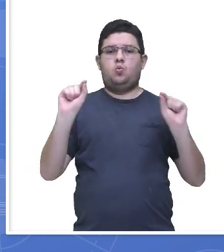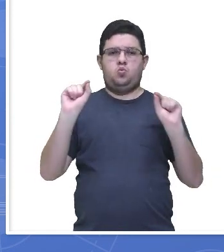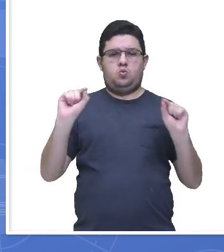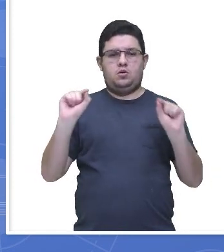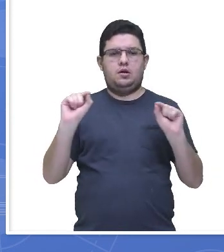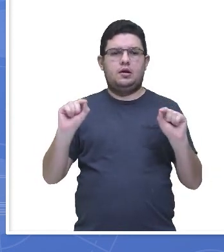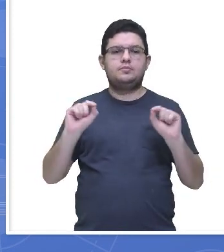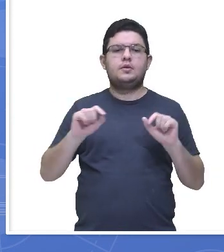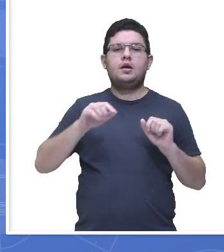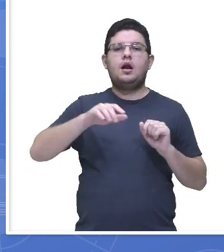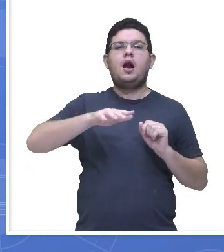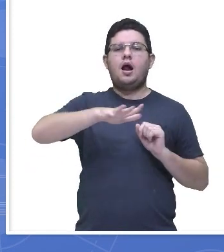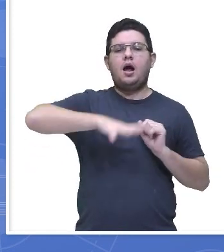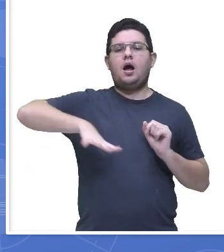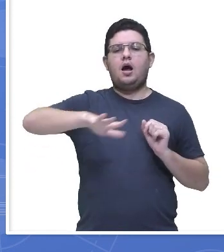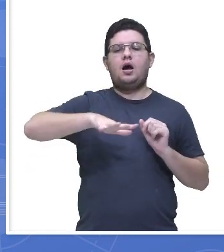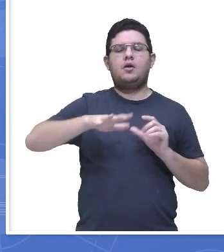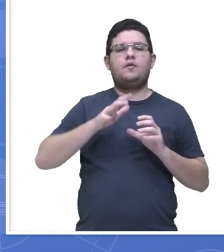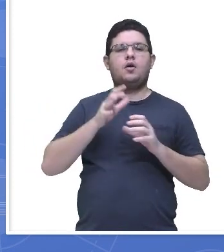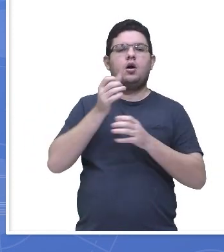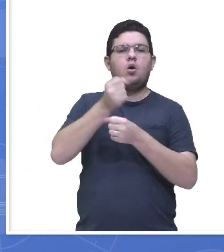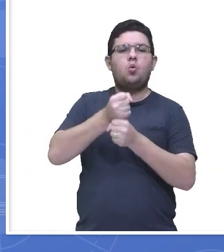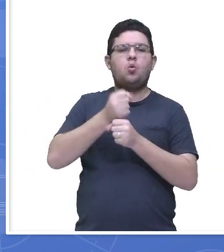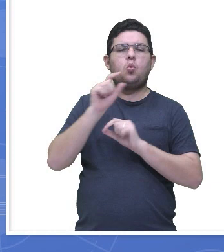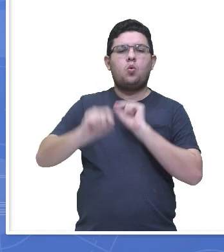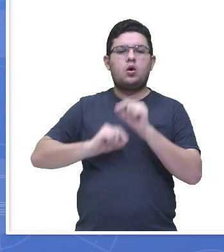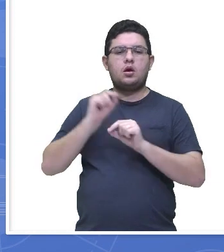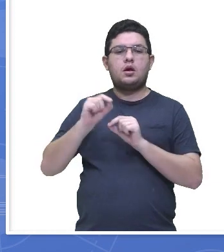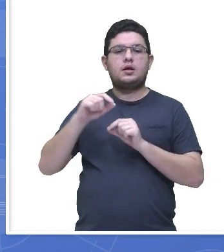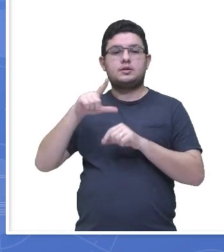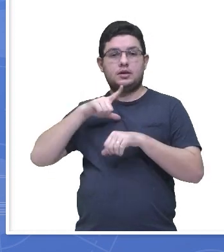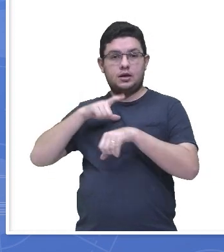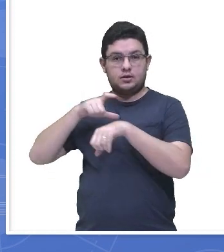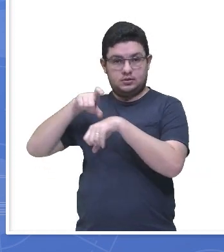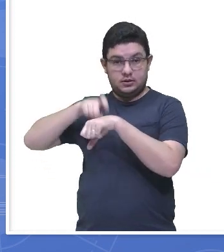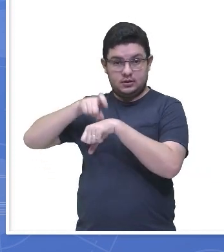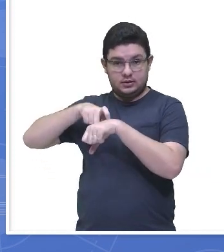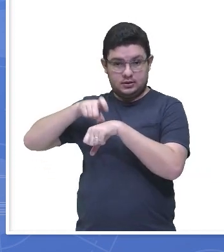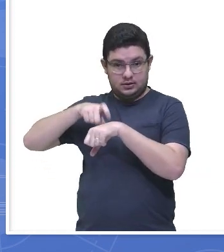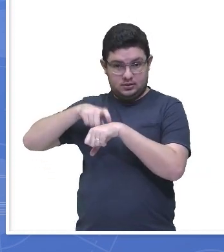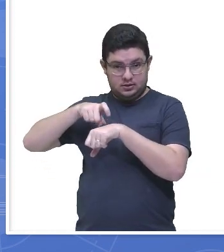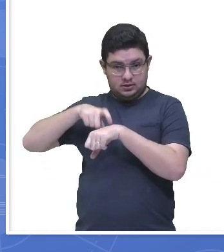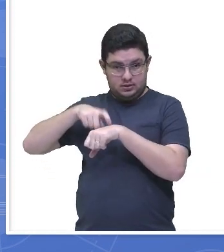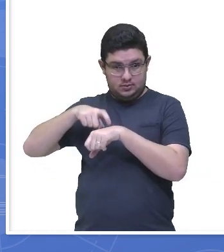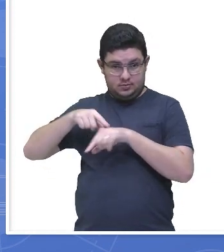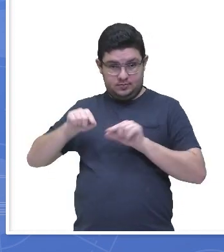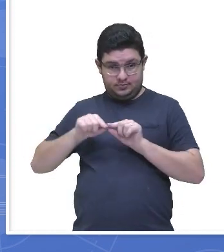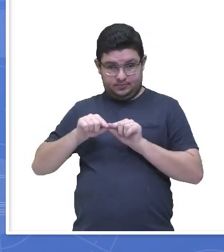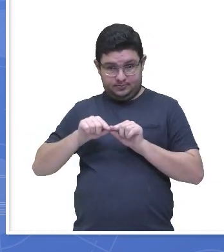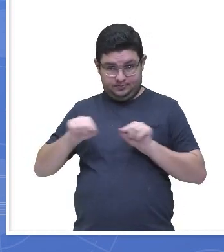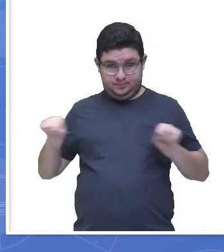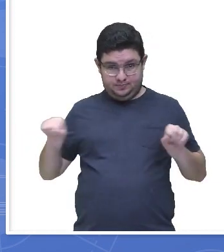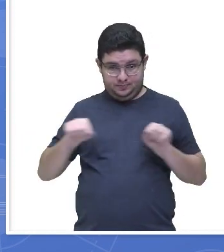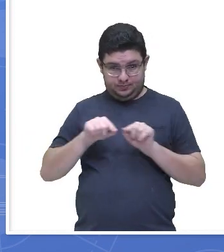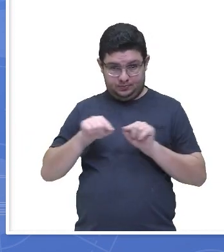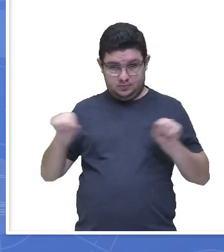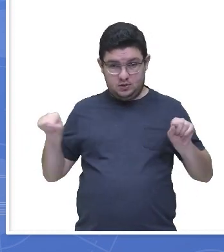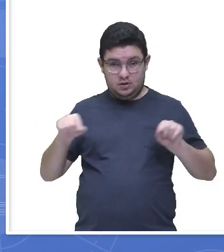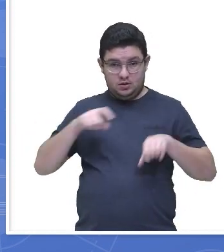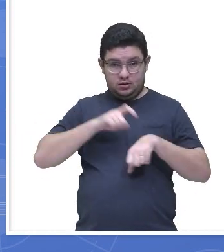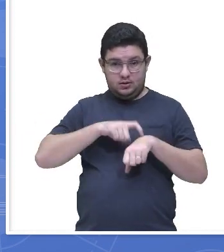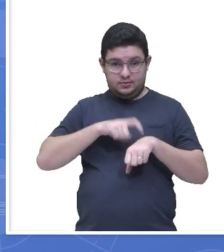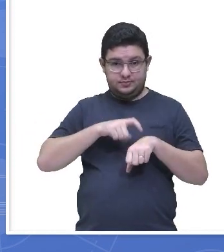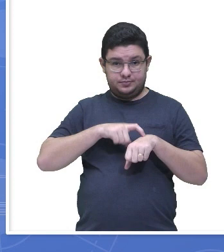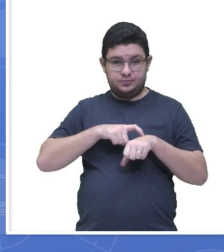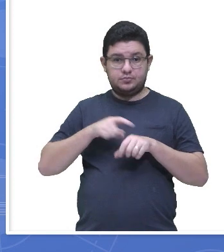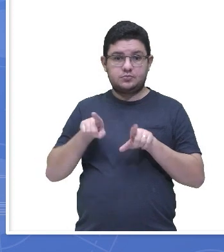a área compreendida entre o eixo dos tempos, que é o eixo das abscissas, e o gráfico, né,